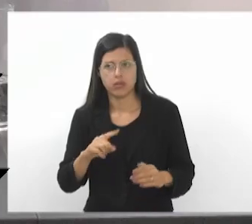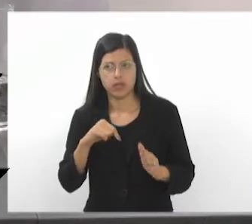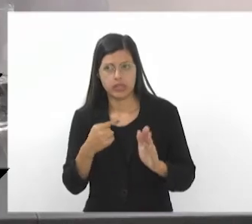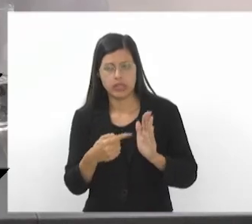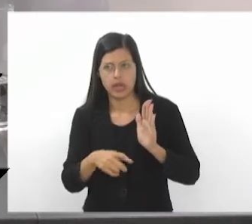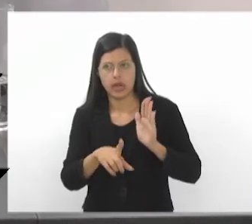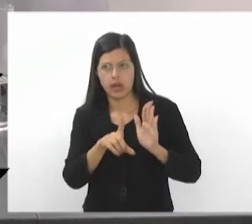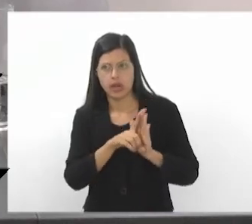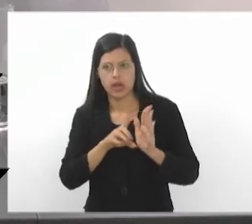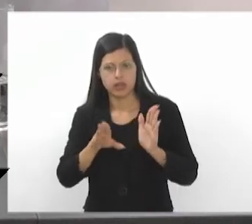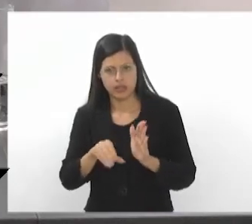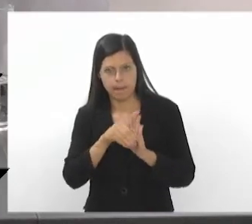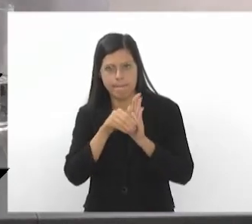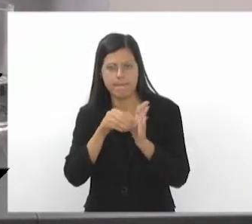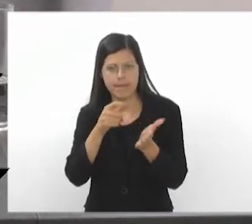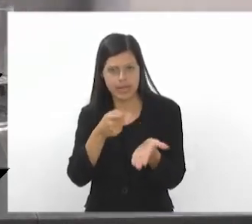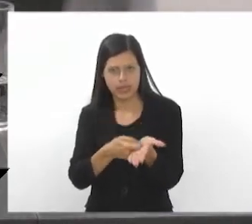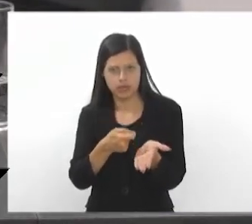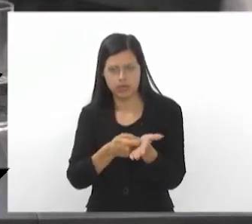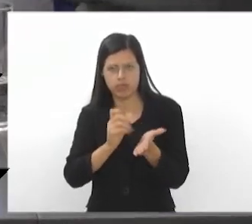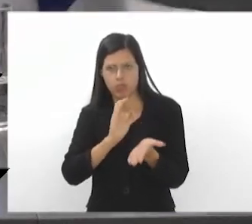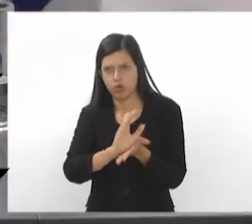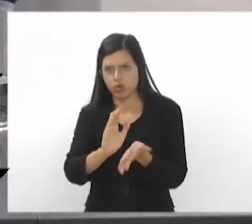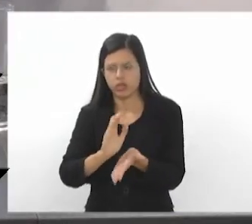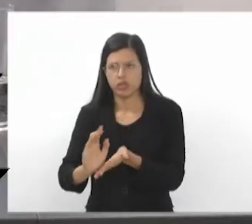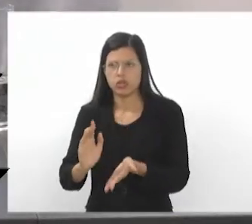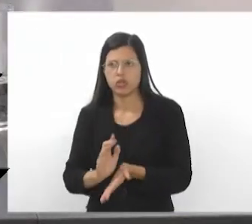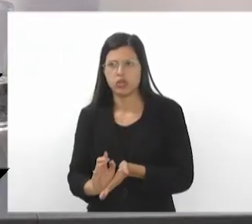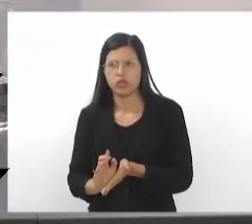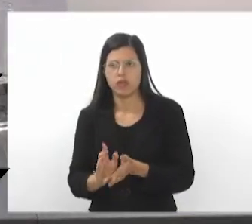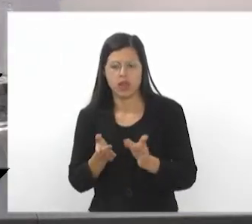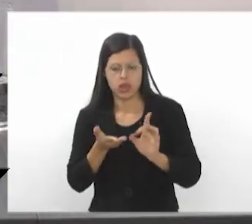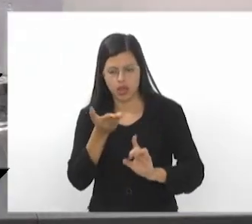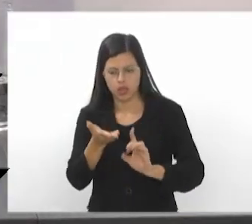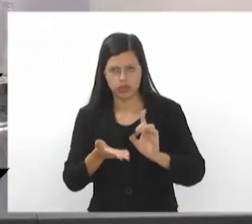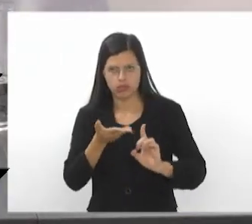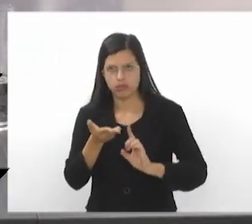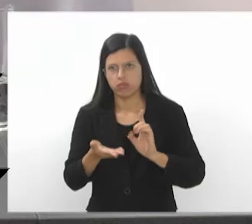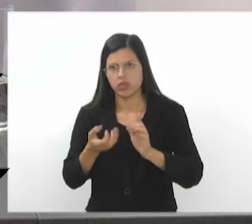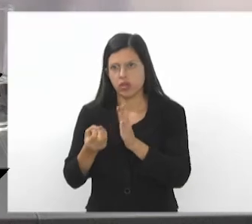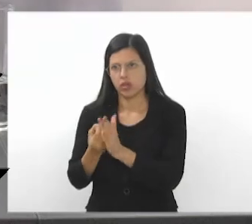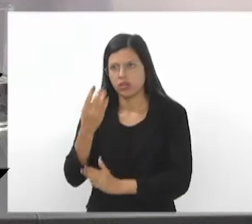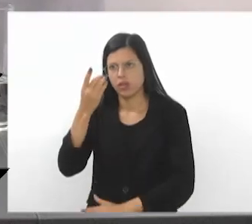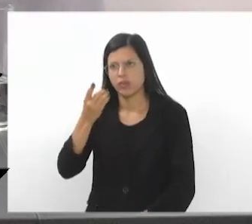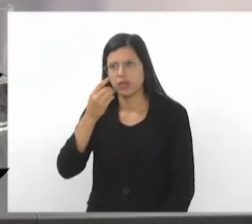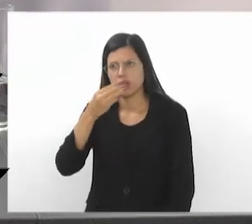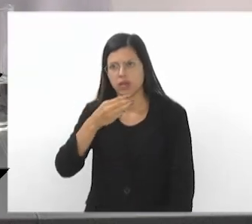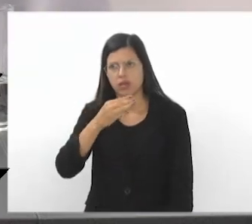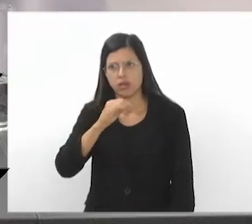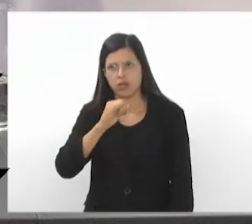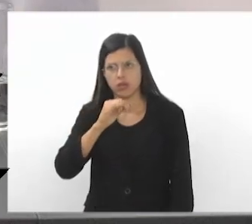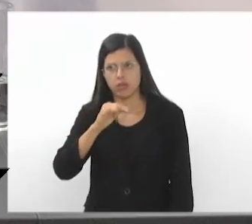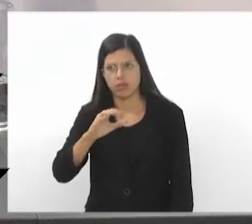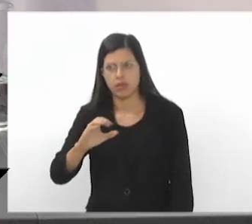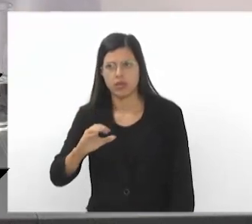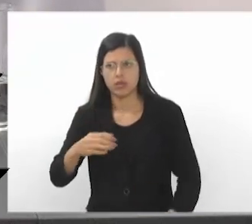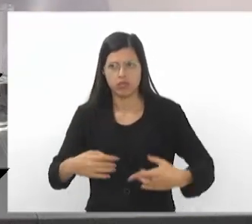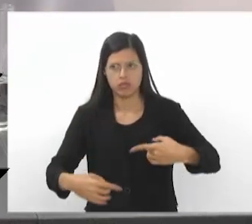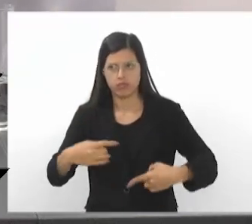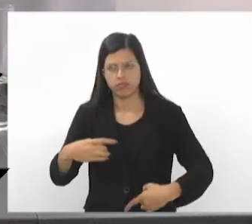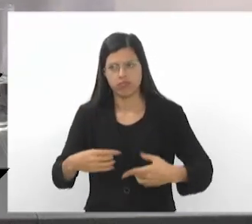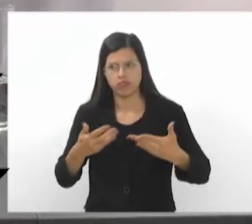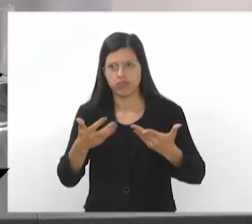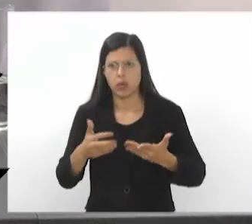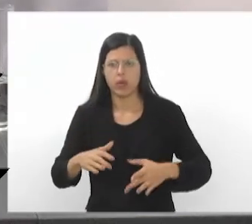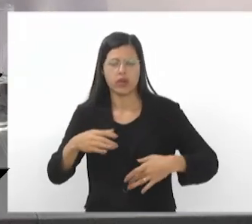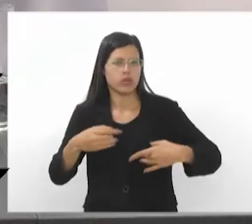das emendas impositivas das doulas de autoria do deputado Carlos Mink, em discussão. Não havendo